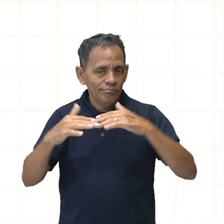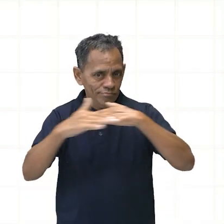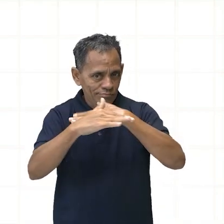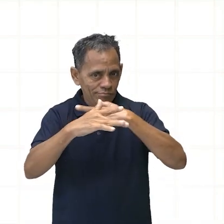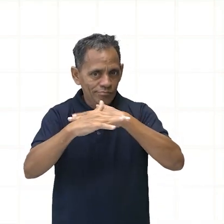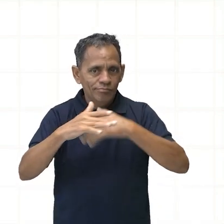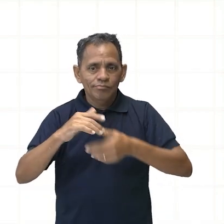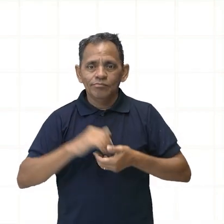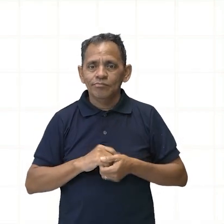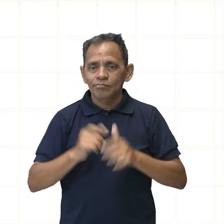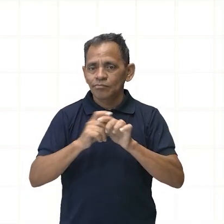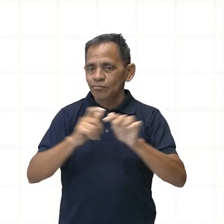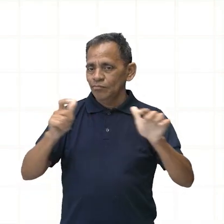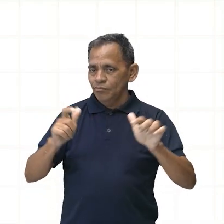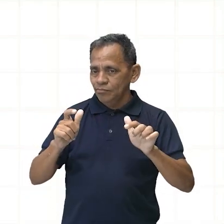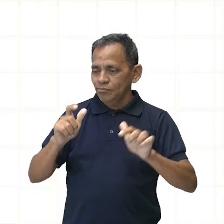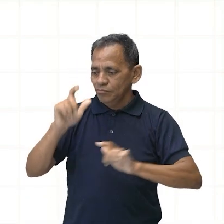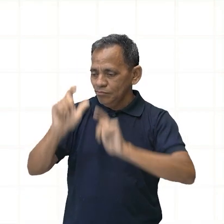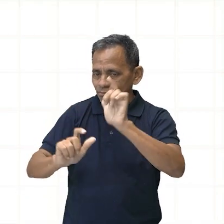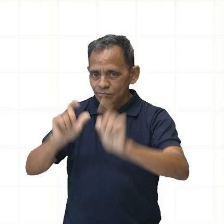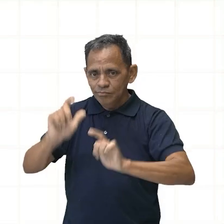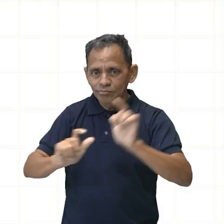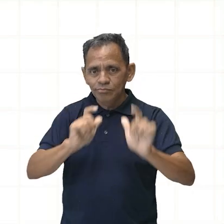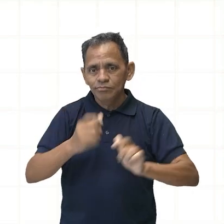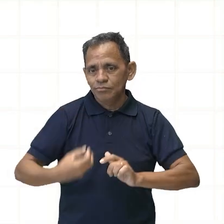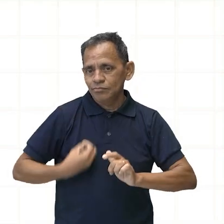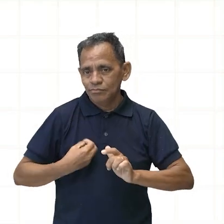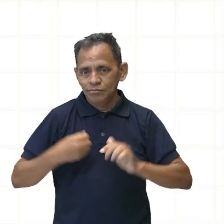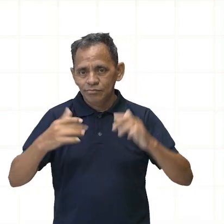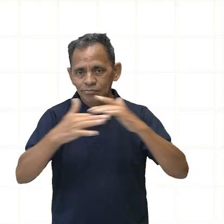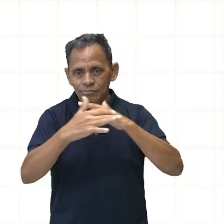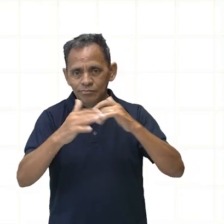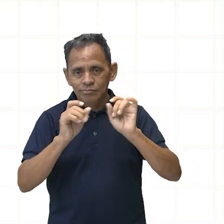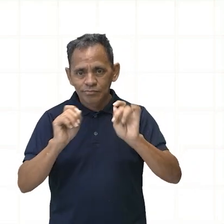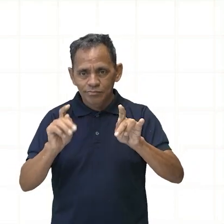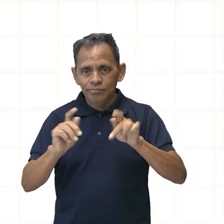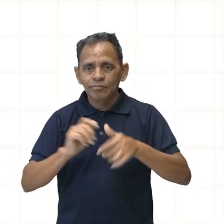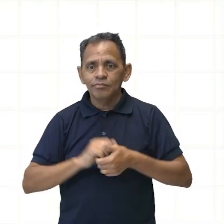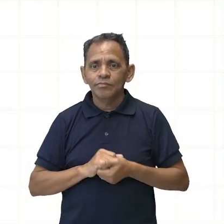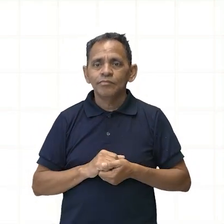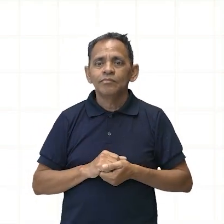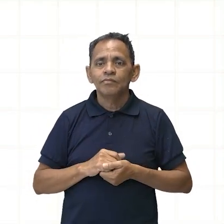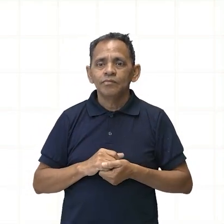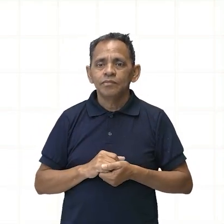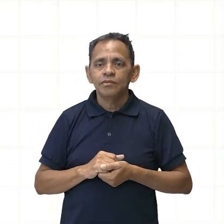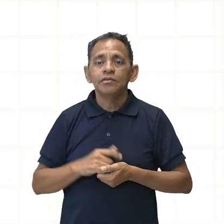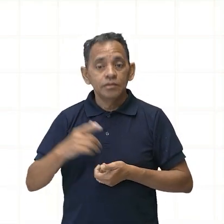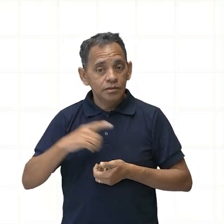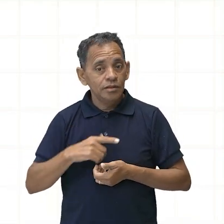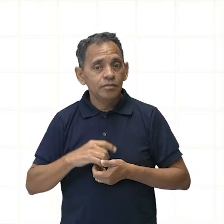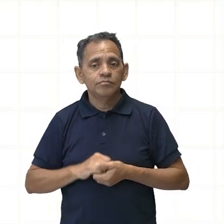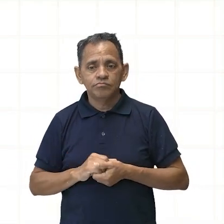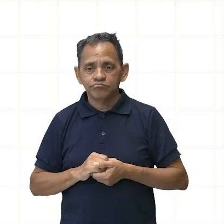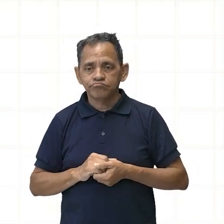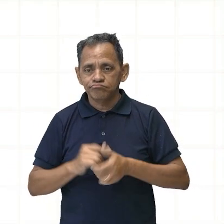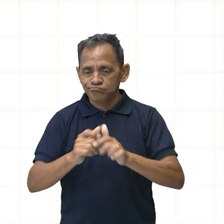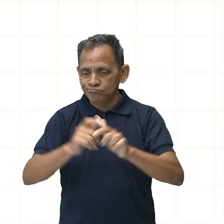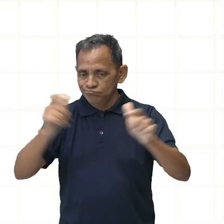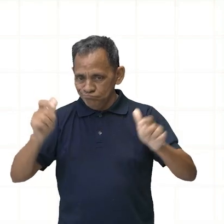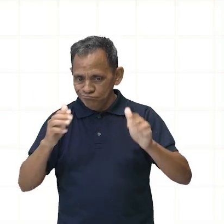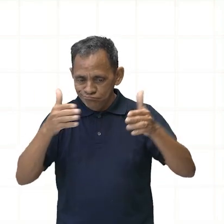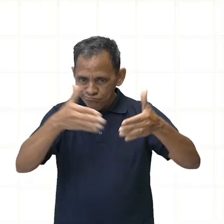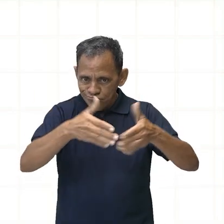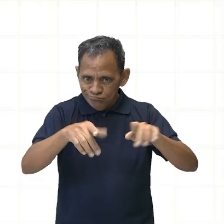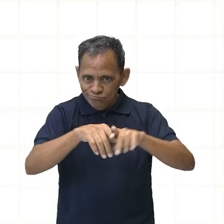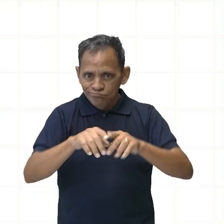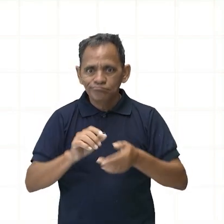urbano, com a maior parte da população vivendo ali em cidades, né? temos grandes centros metropolitanos, como é